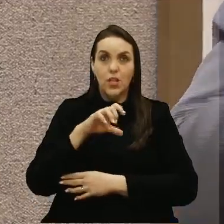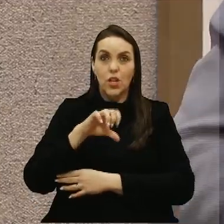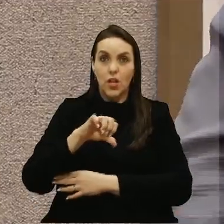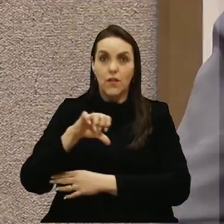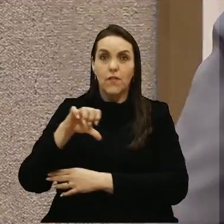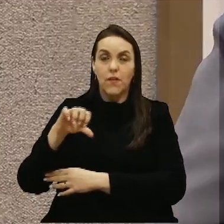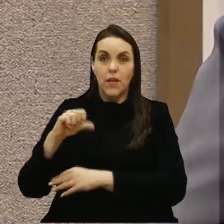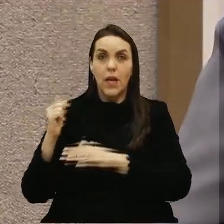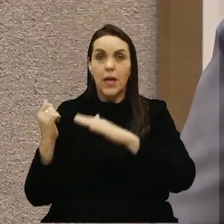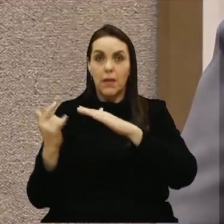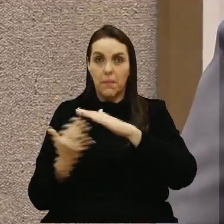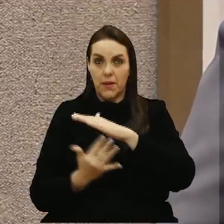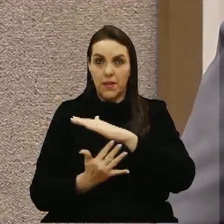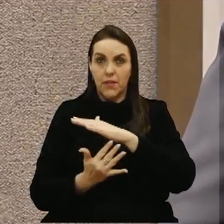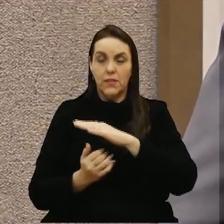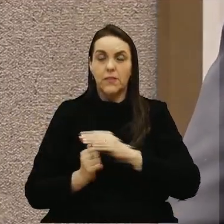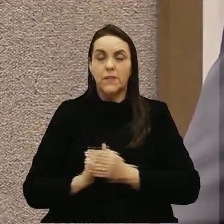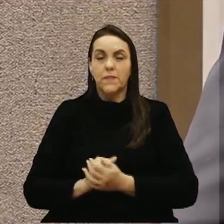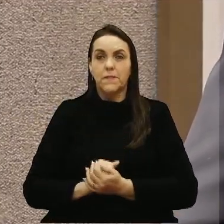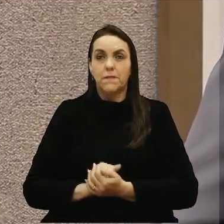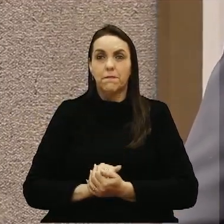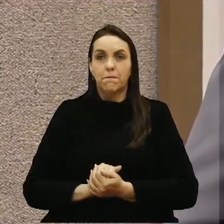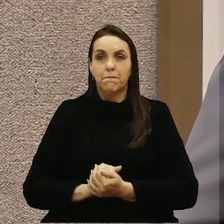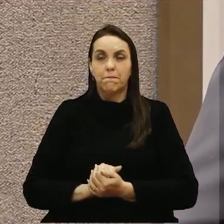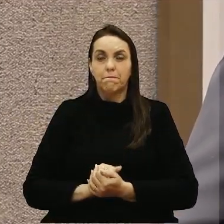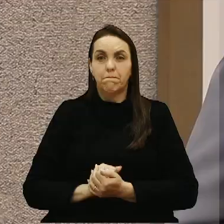4.199 imigrantes.